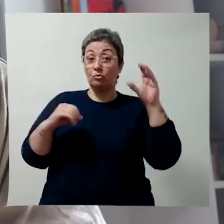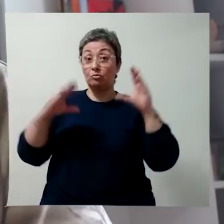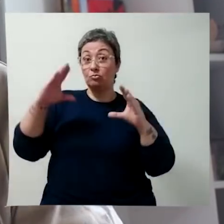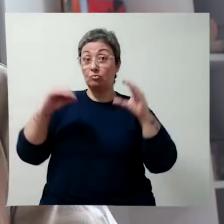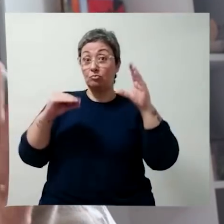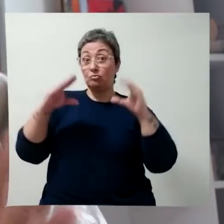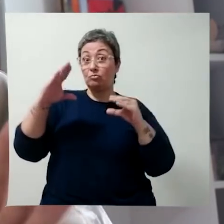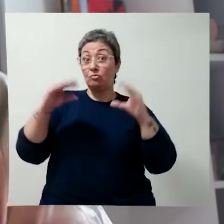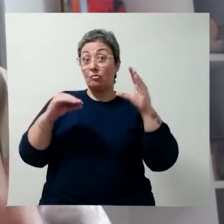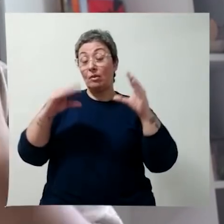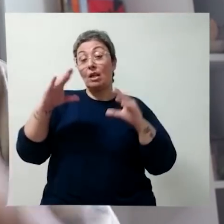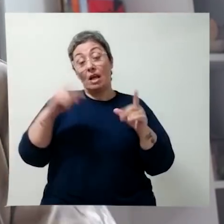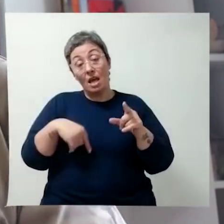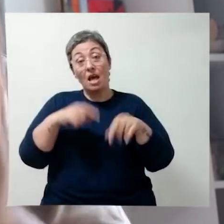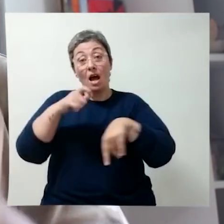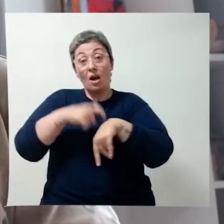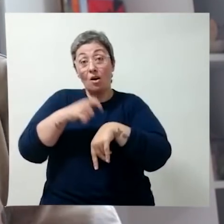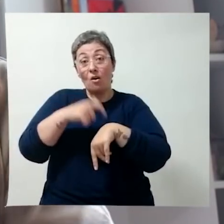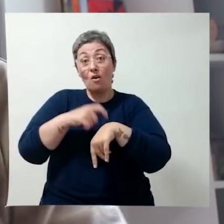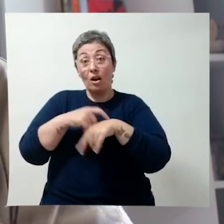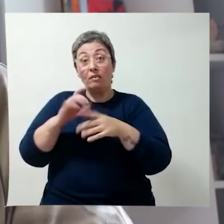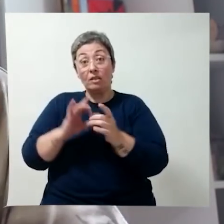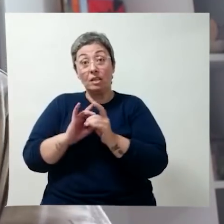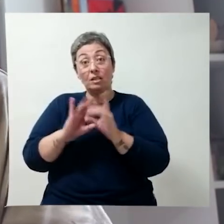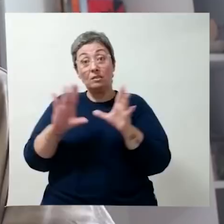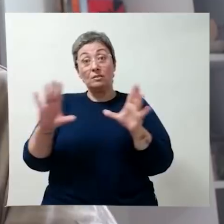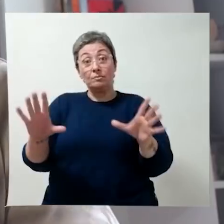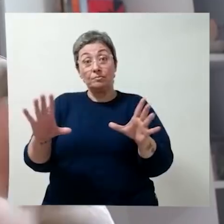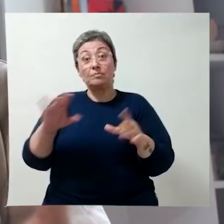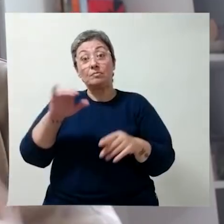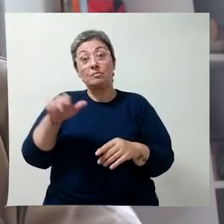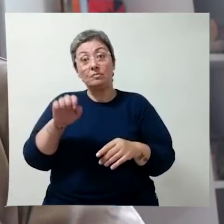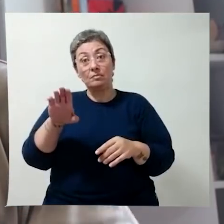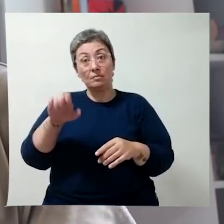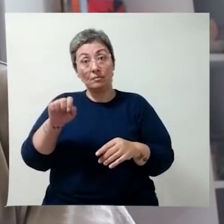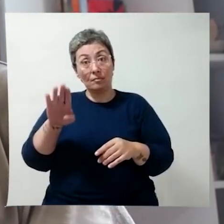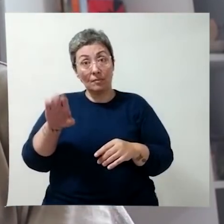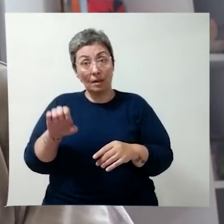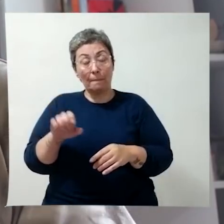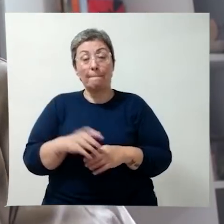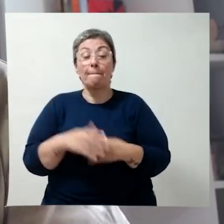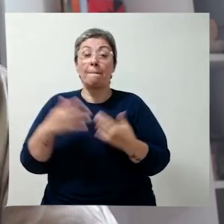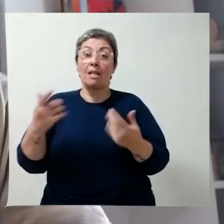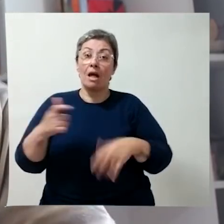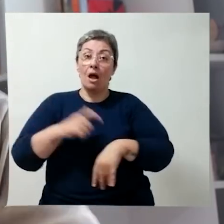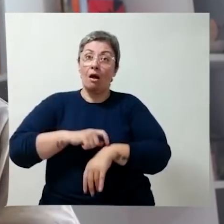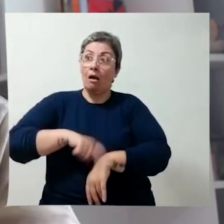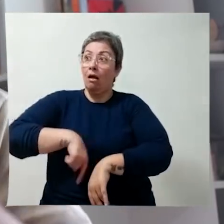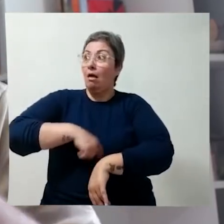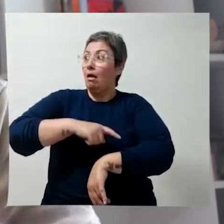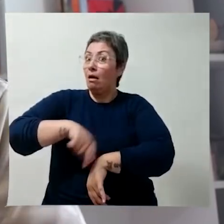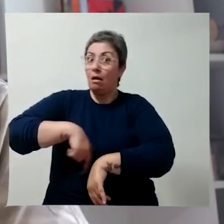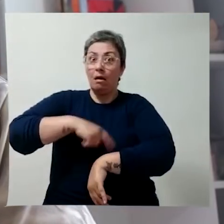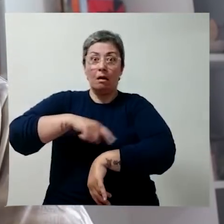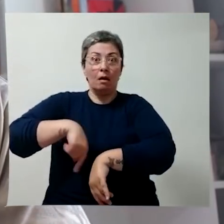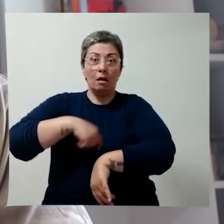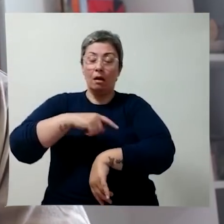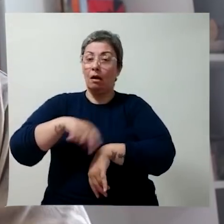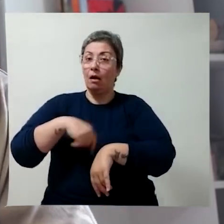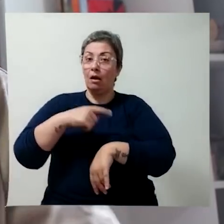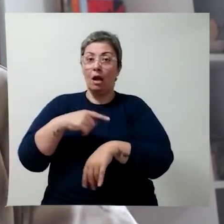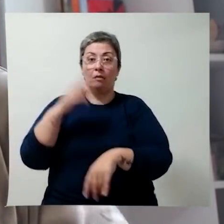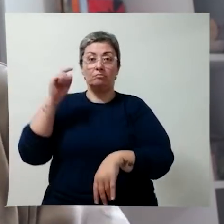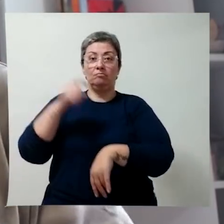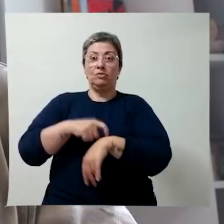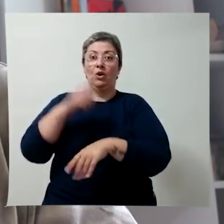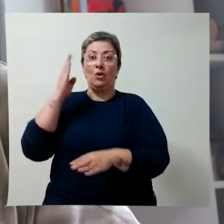escuro. Então, essa era a hora que ele ia soltar o Jaibé. E a hora foi passando,